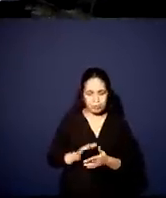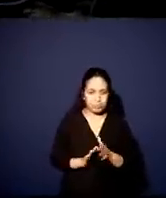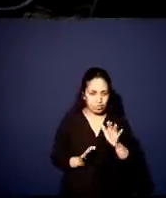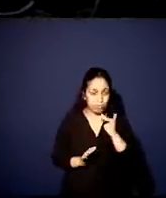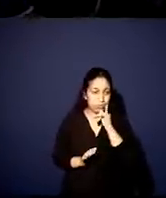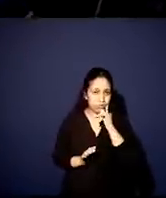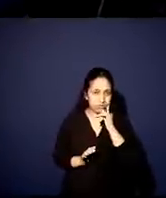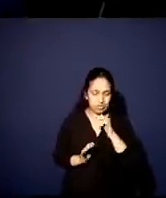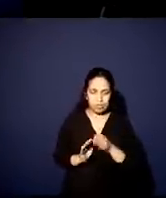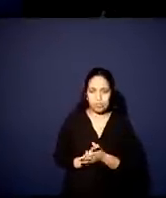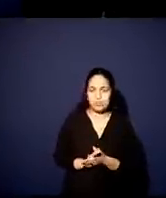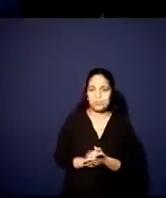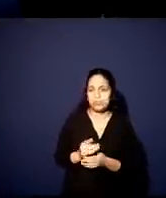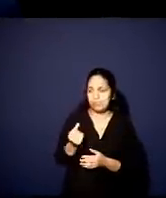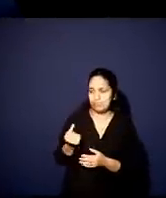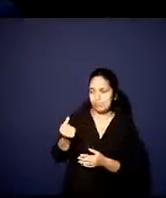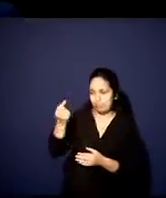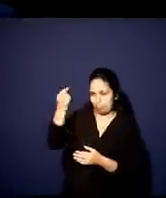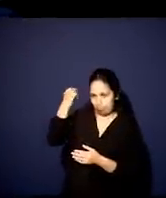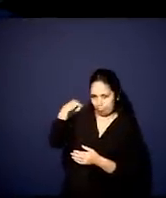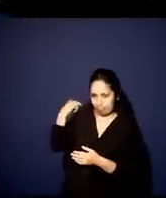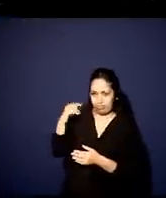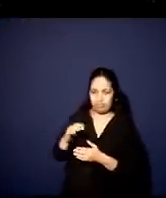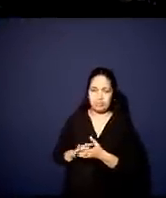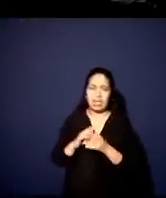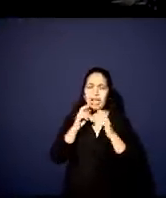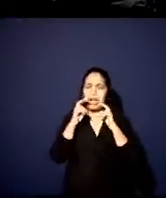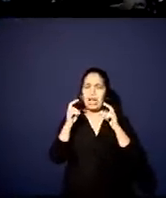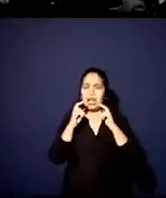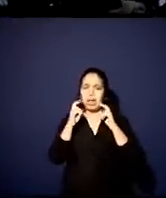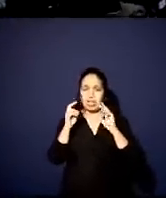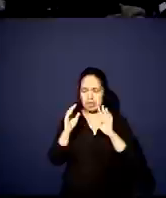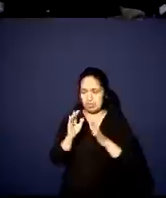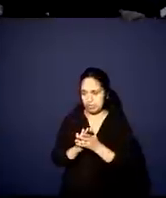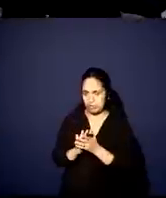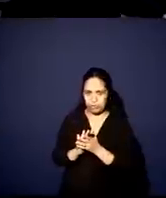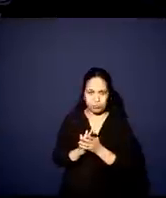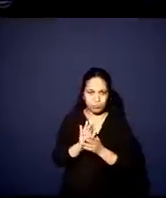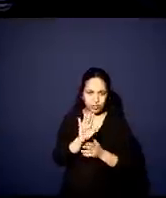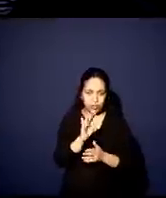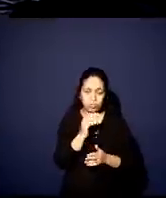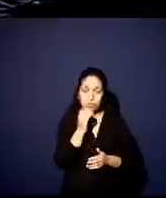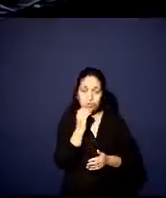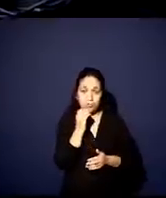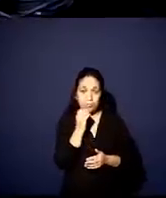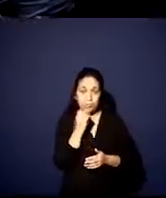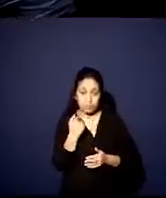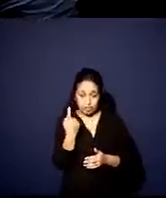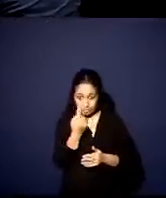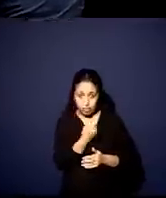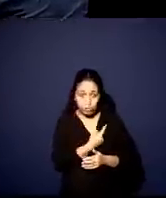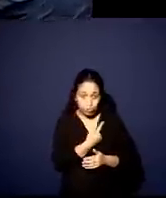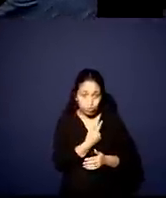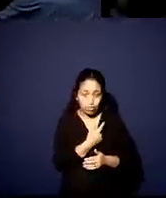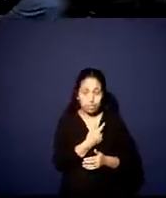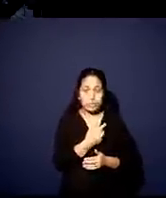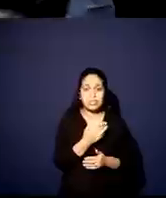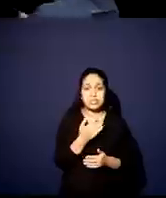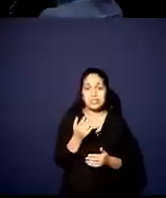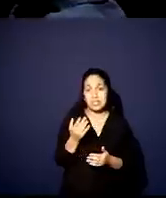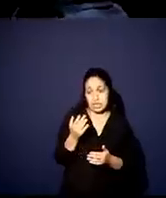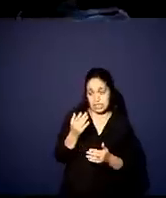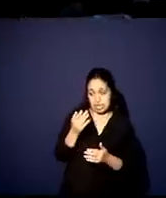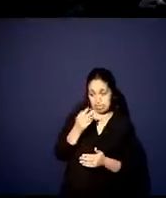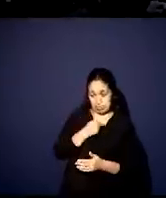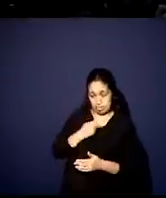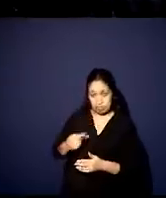no passado... Um clamor pelo bem do Estado, não pelo bem do governo. Ou seja, que a gente possa ter